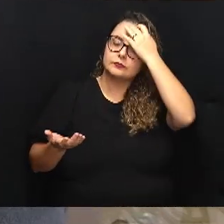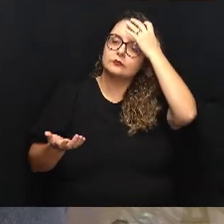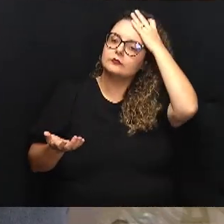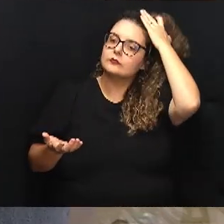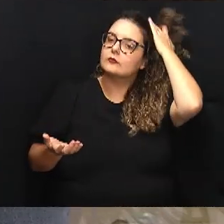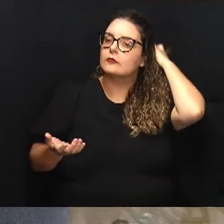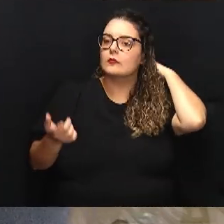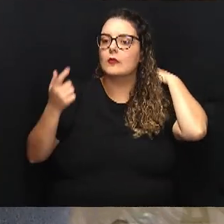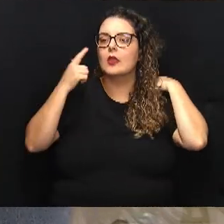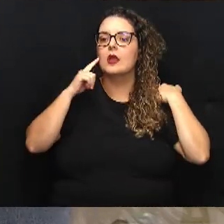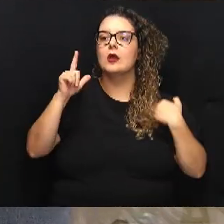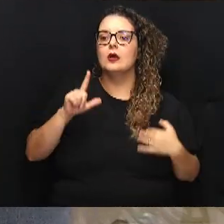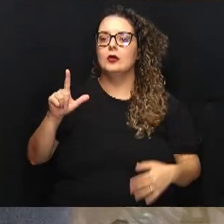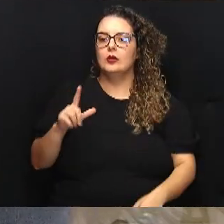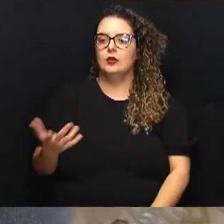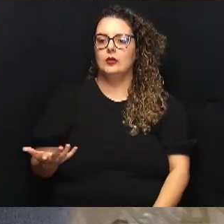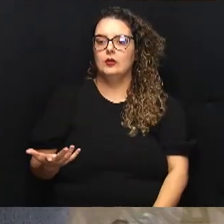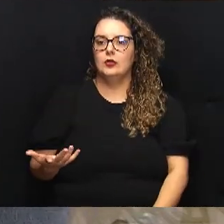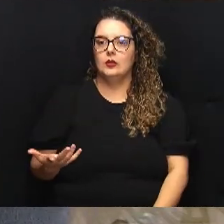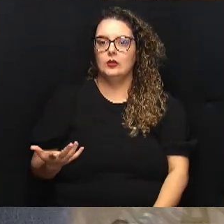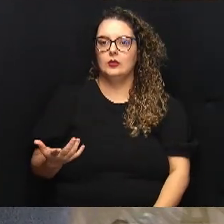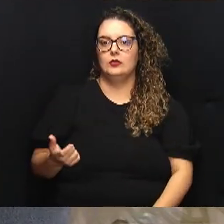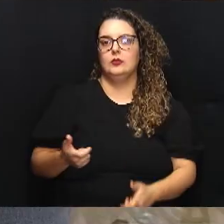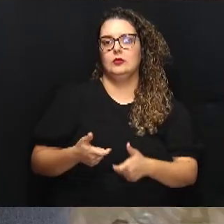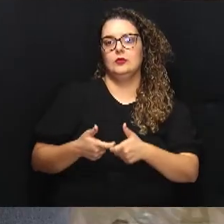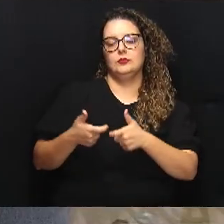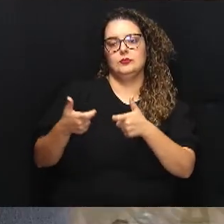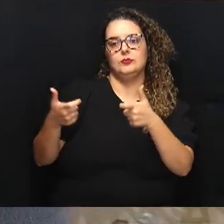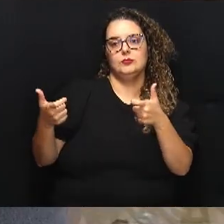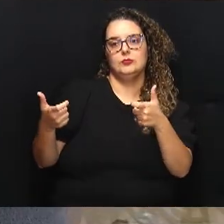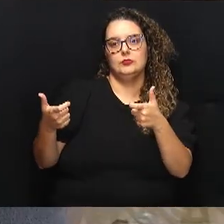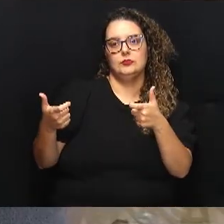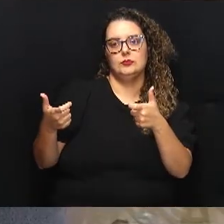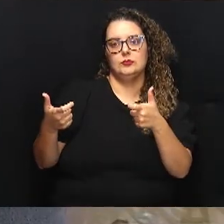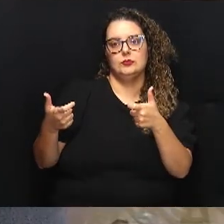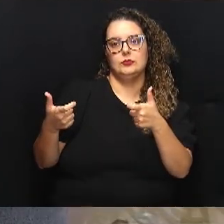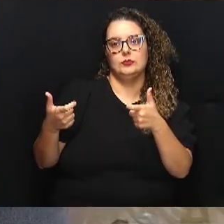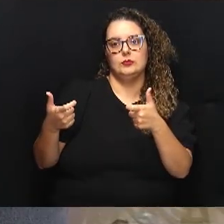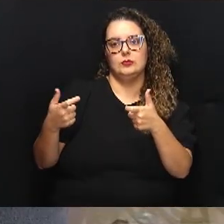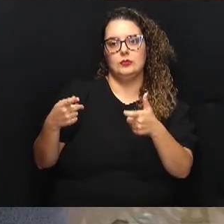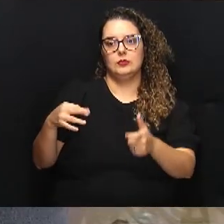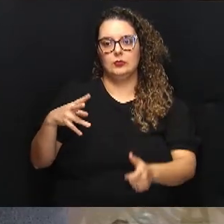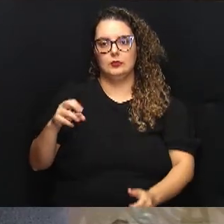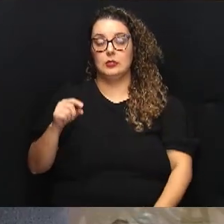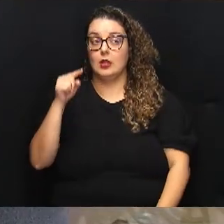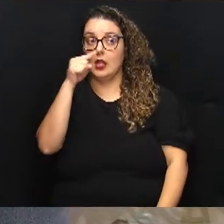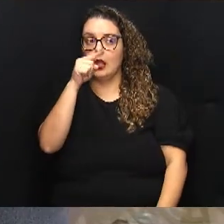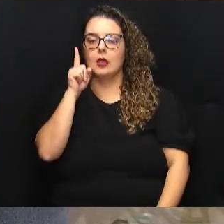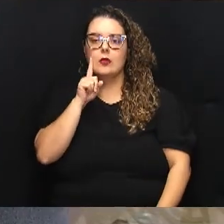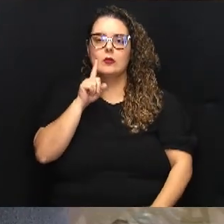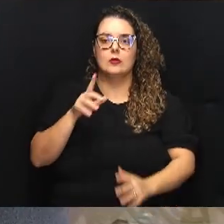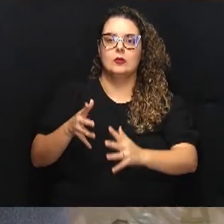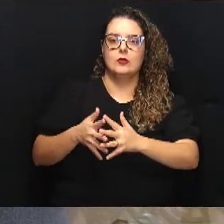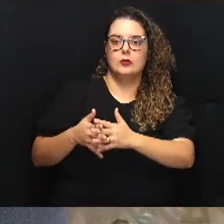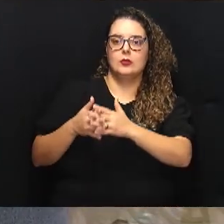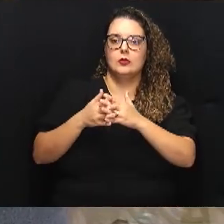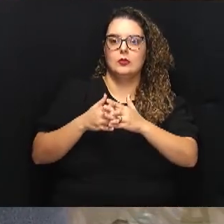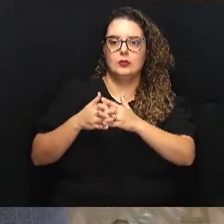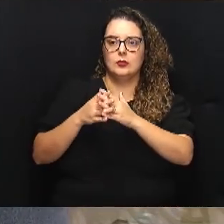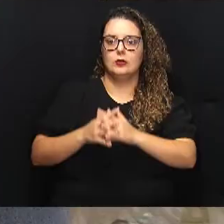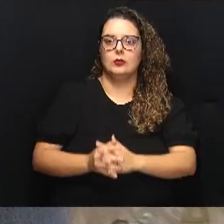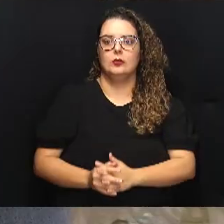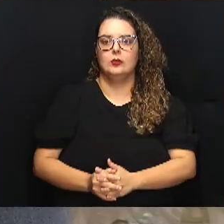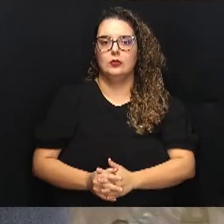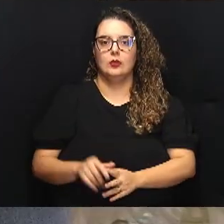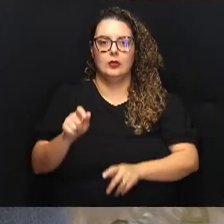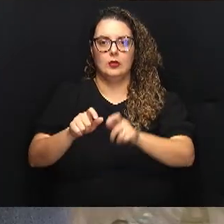vai acarretar em um aumento do preço lá nos Estados Unidos. Então, as pessoas que